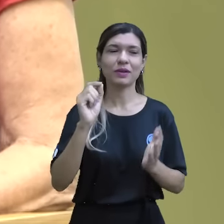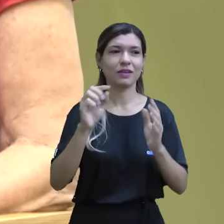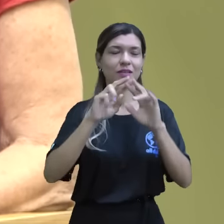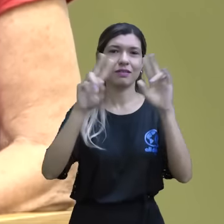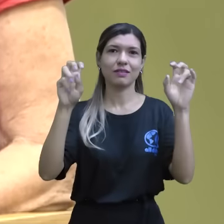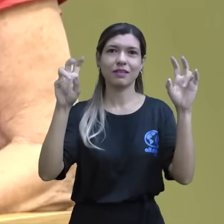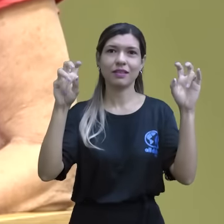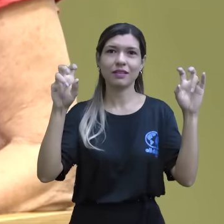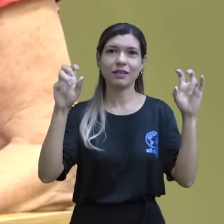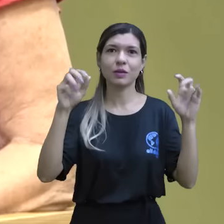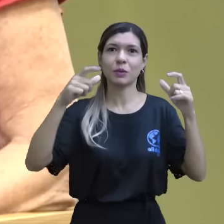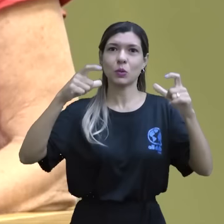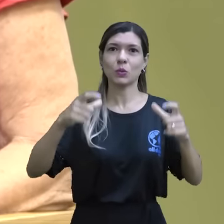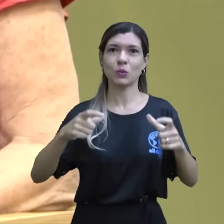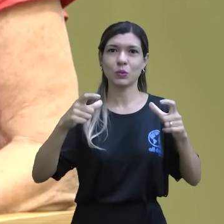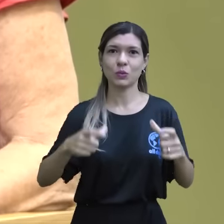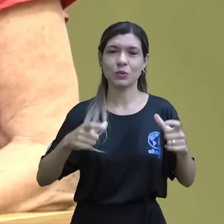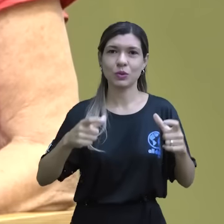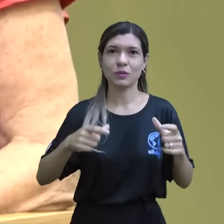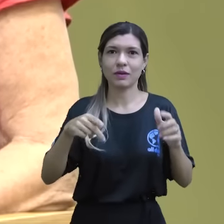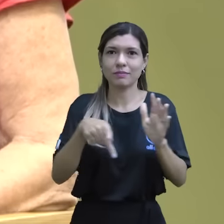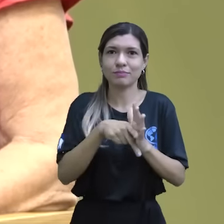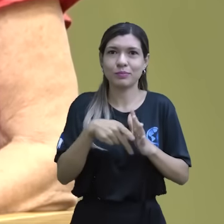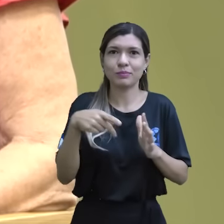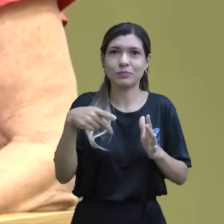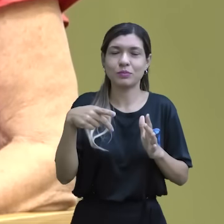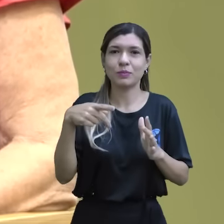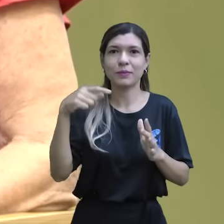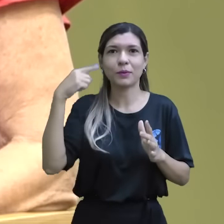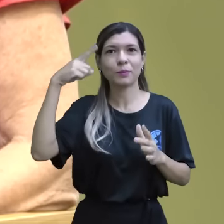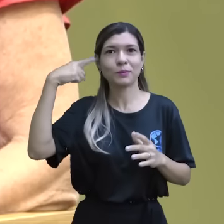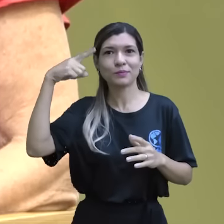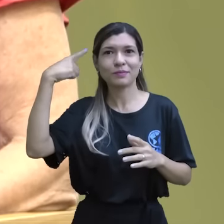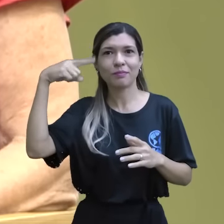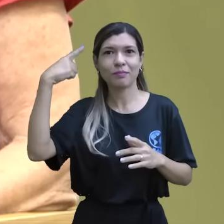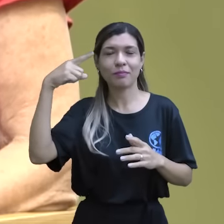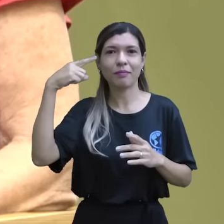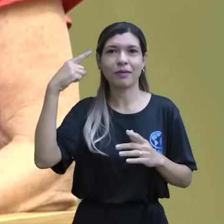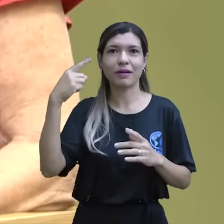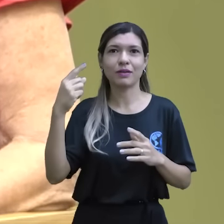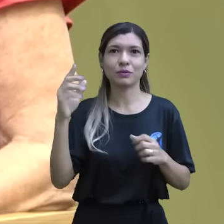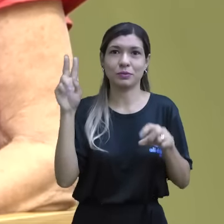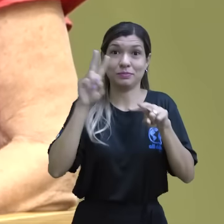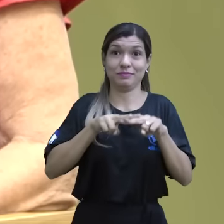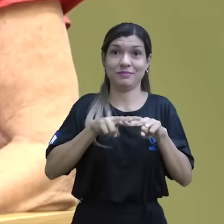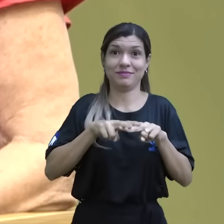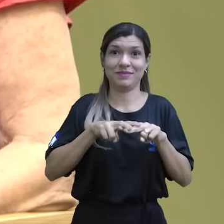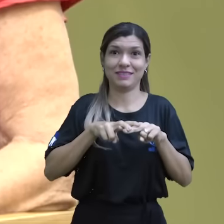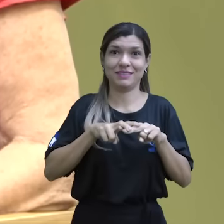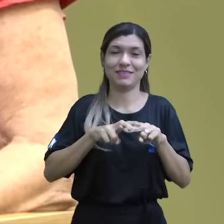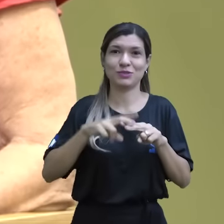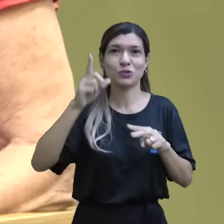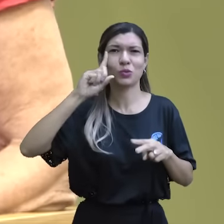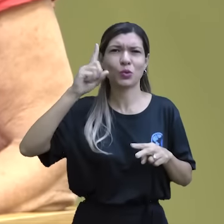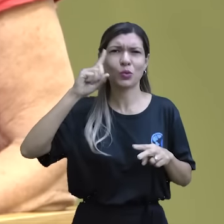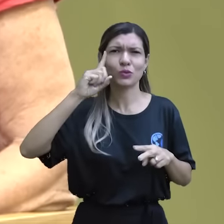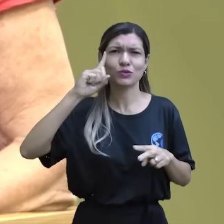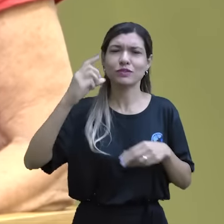e eu só me lembro de um funcionário cutucar o meu ombro e dizer, nós vamos fechar. E eu estava